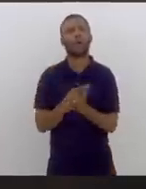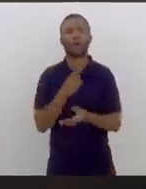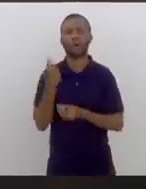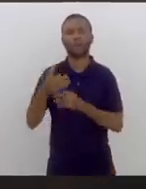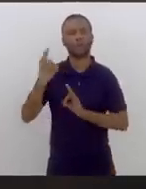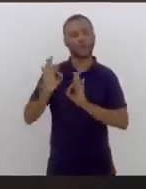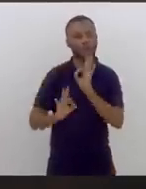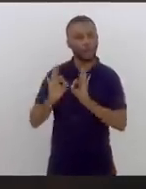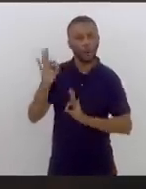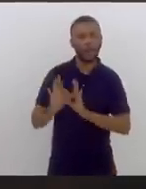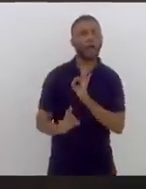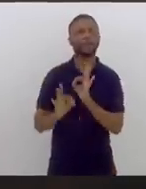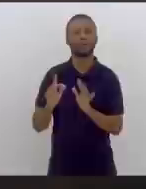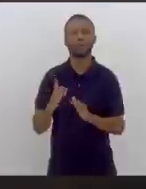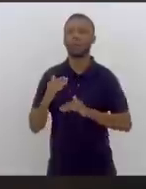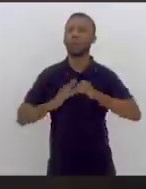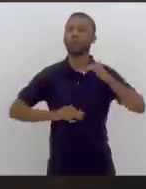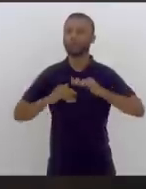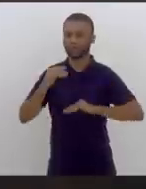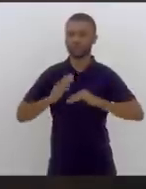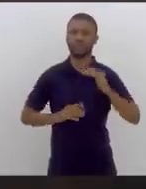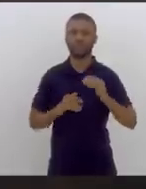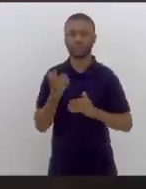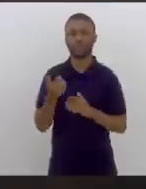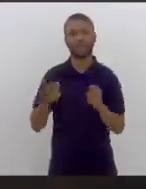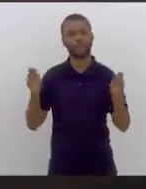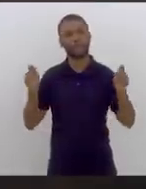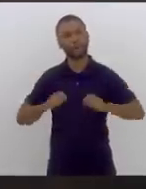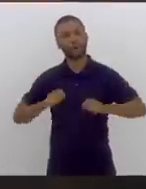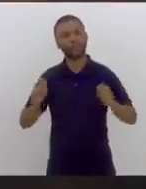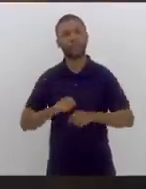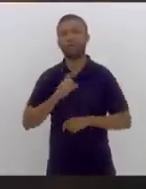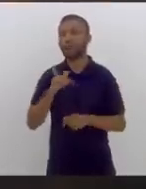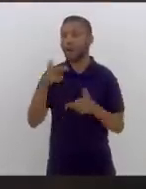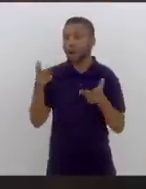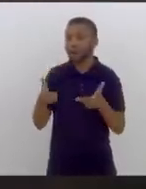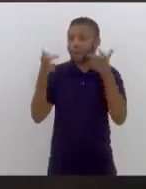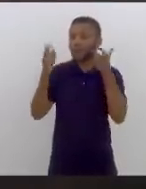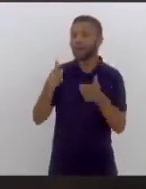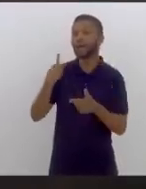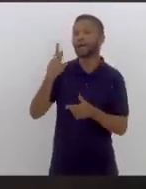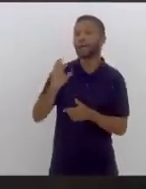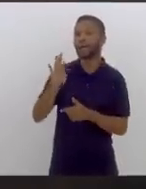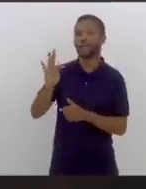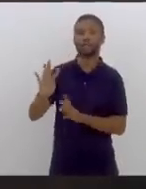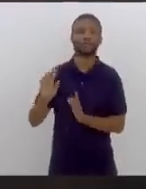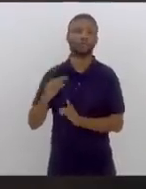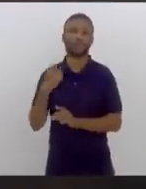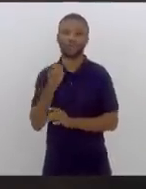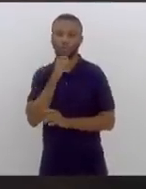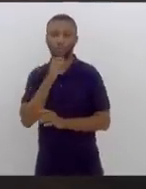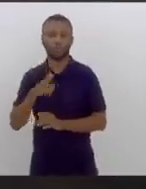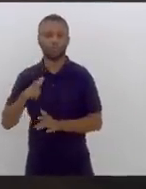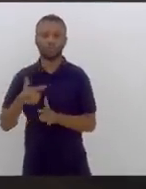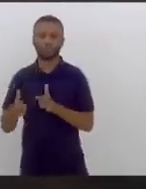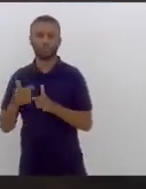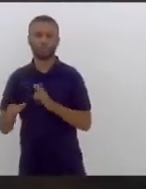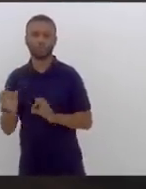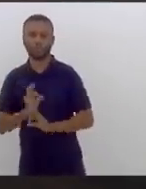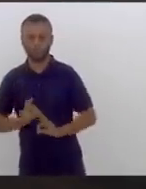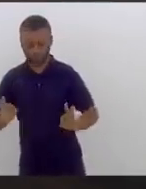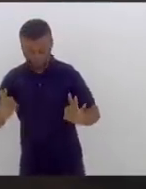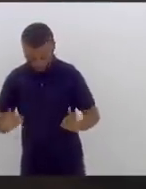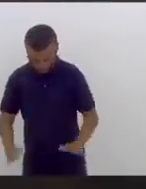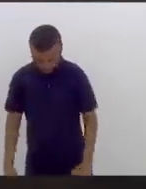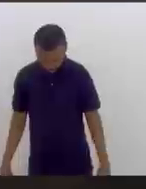confeccionada a forma que ela foi construída e poderiam somente ter observado a Gretchen e nós não teríamos problema nenhum então todos os parlamentares aqui